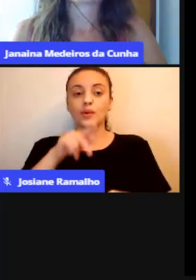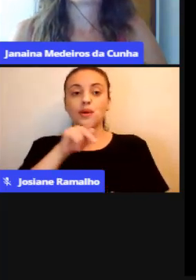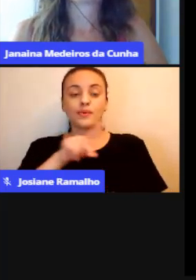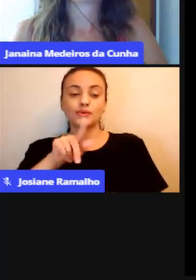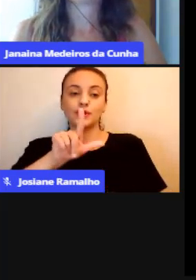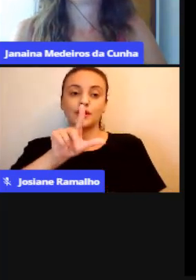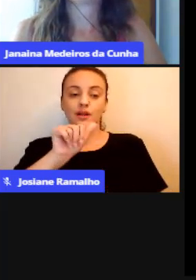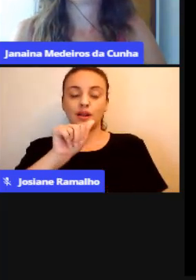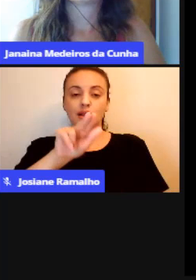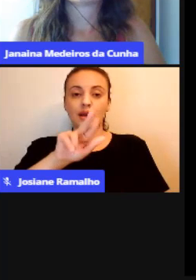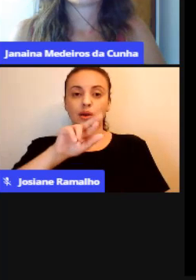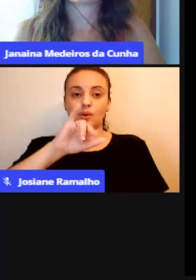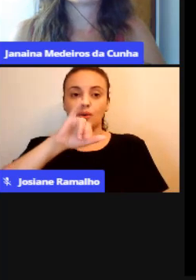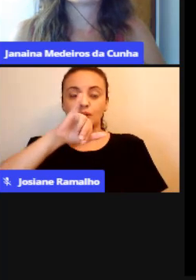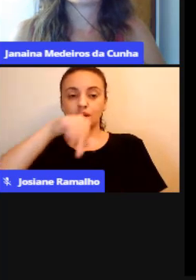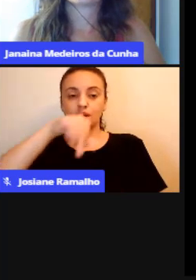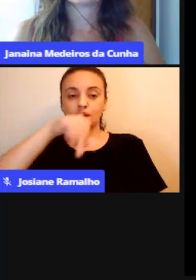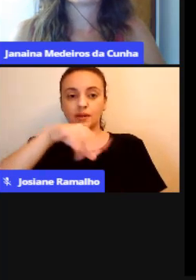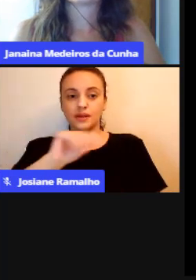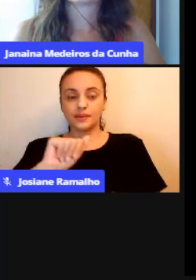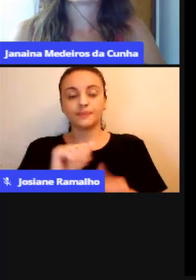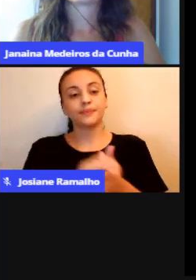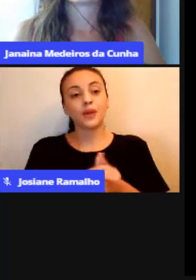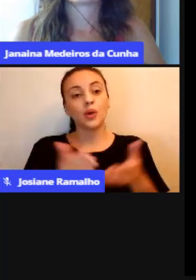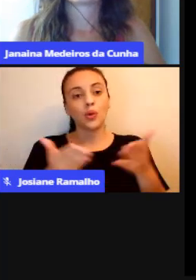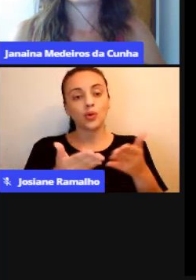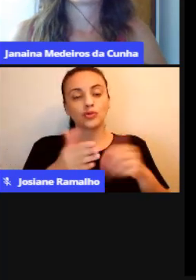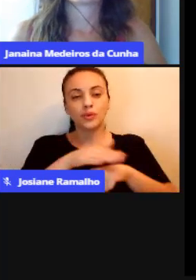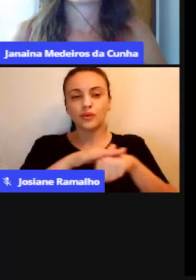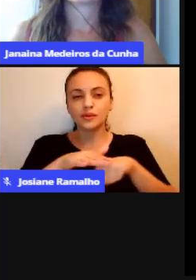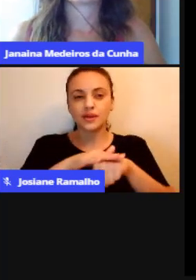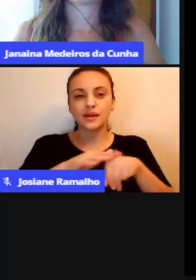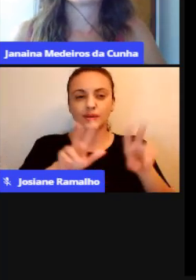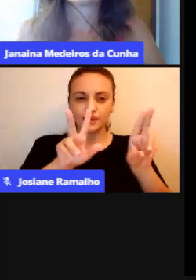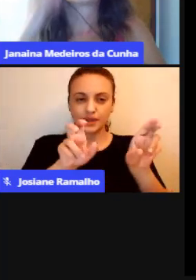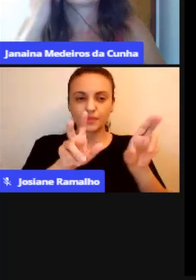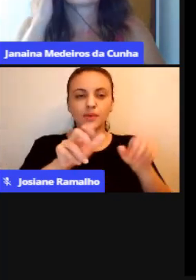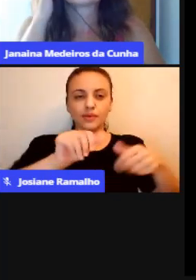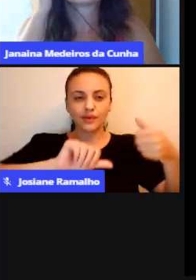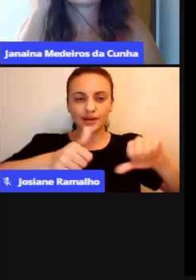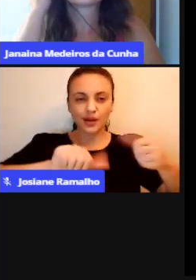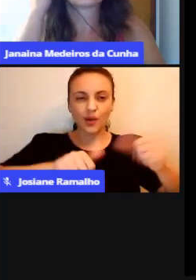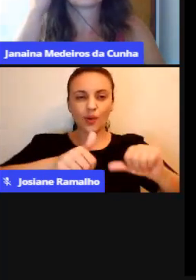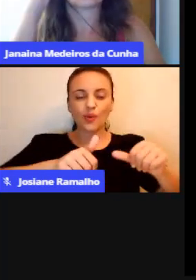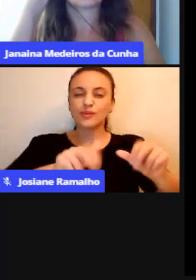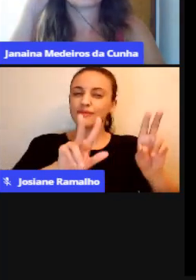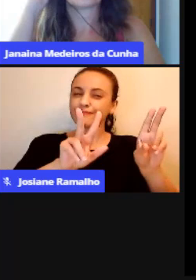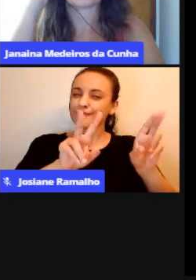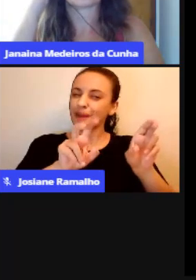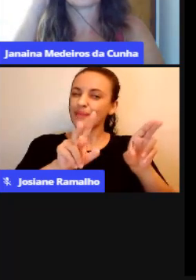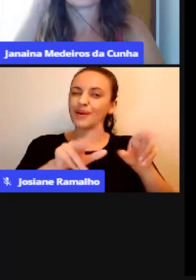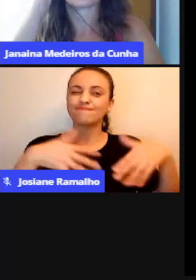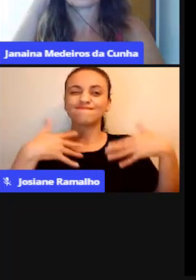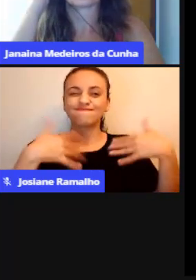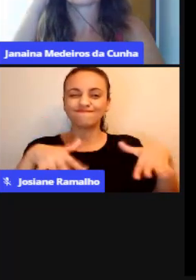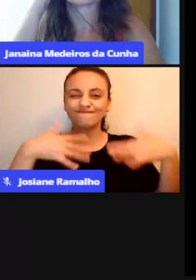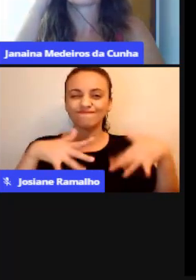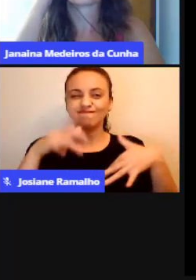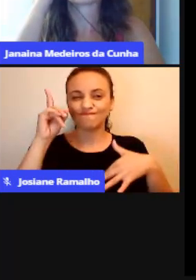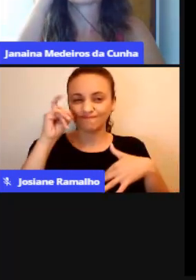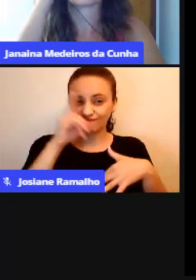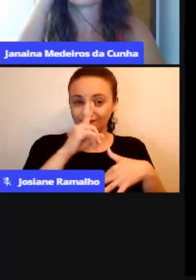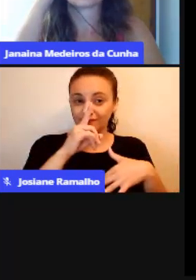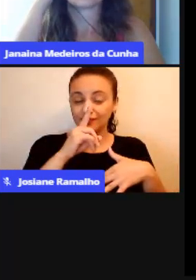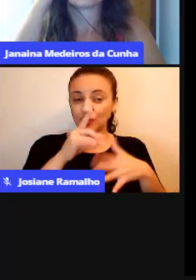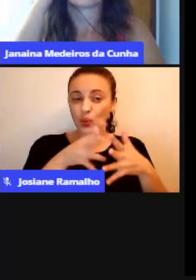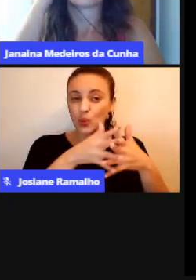Bom, para falar de avaliação, que já é um tema bastante polêmico, pode passar o